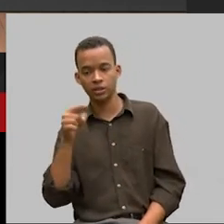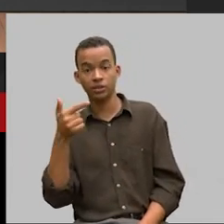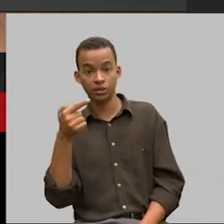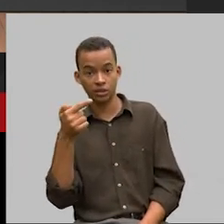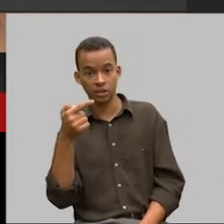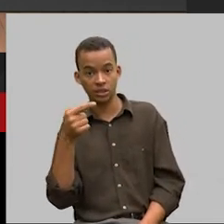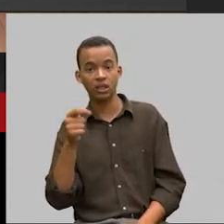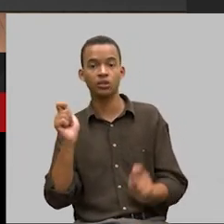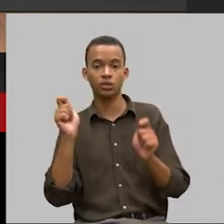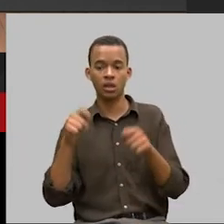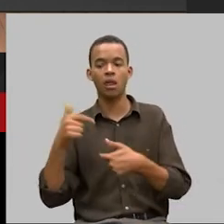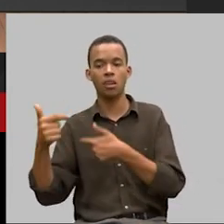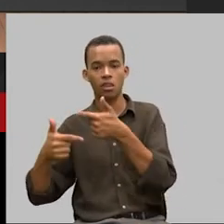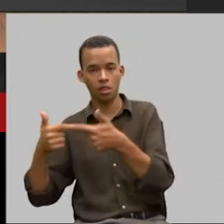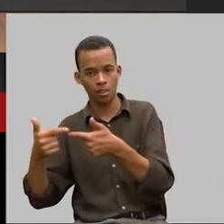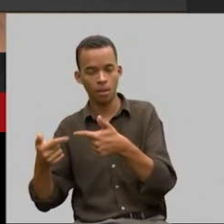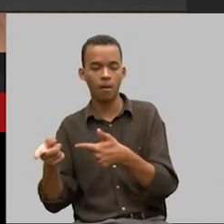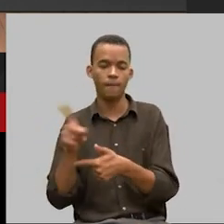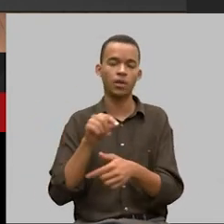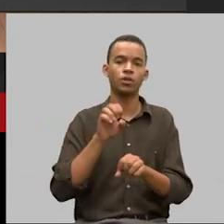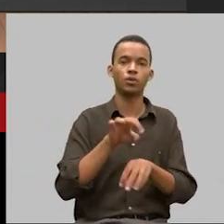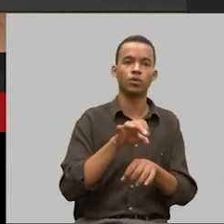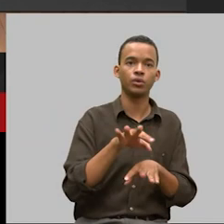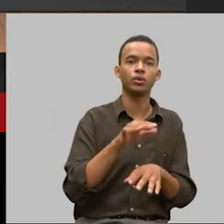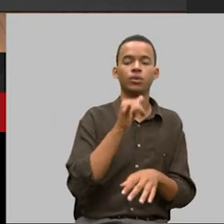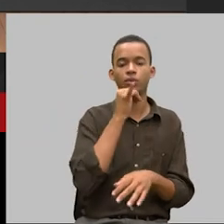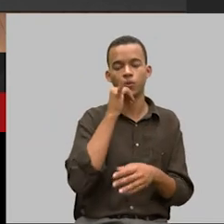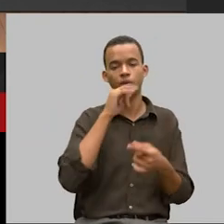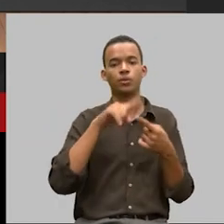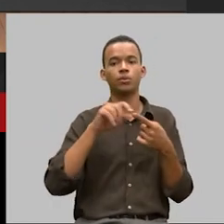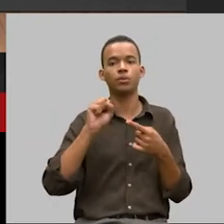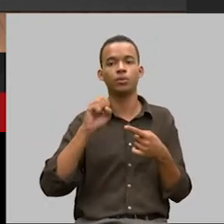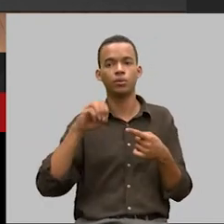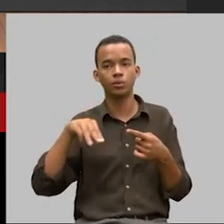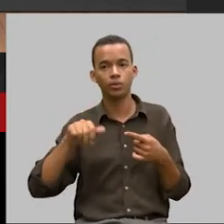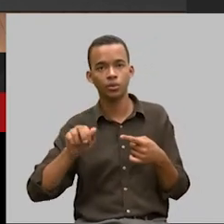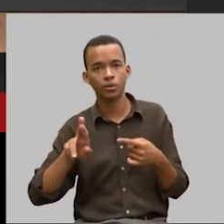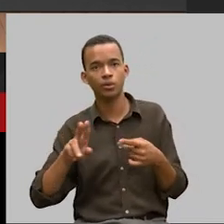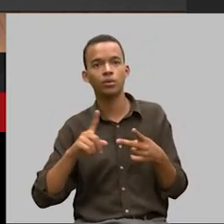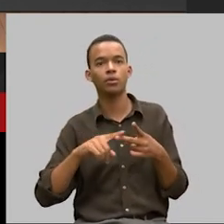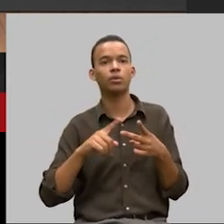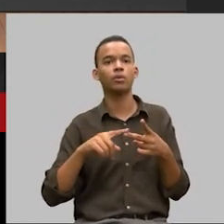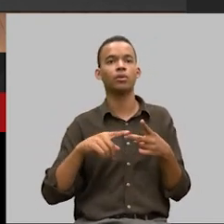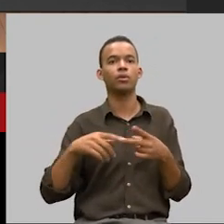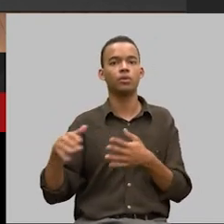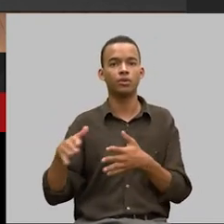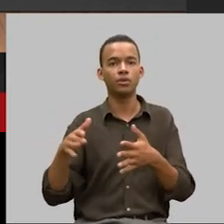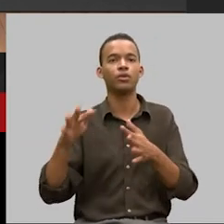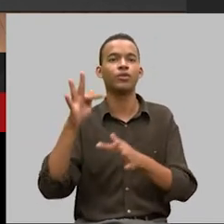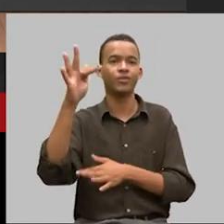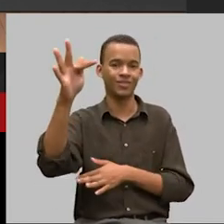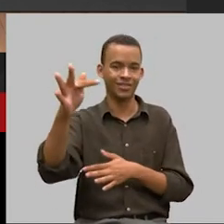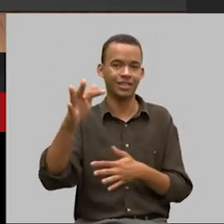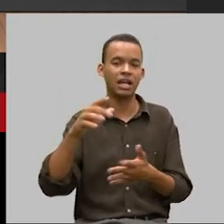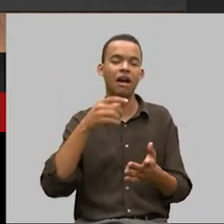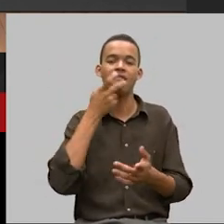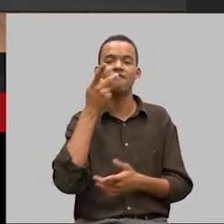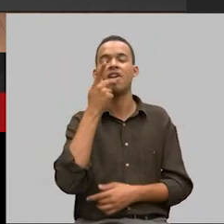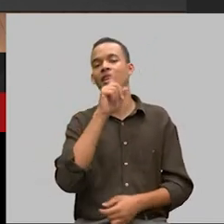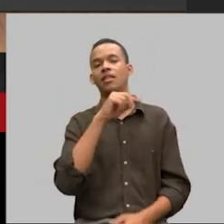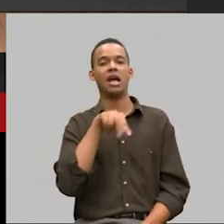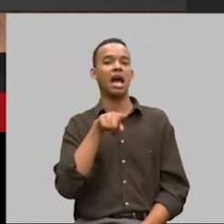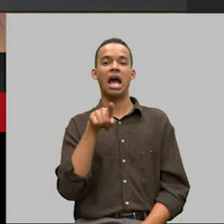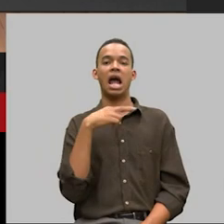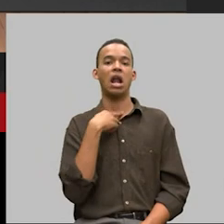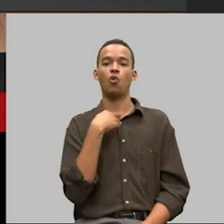trabalho com isso você pega somar trilha sei mais o e fala assim ó não pode porque